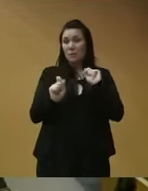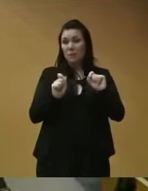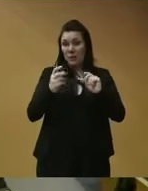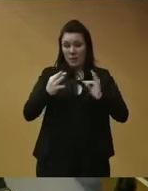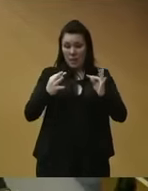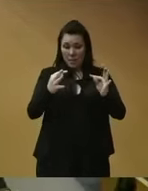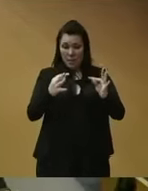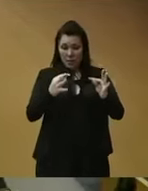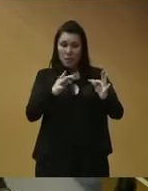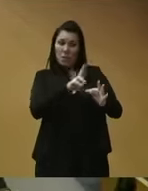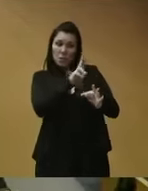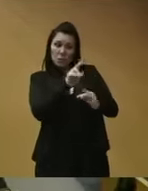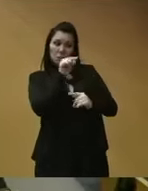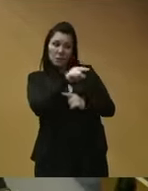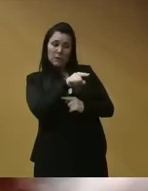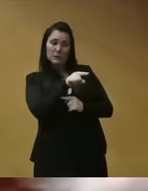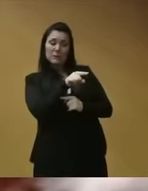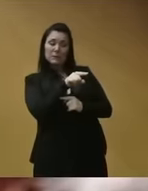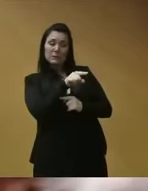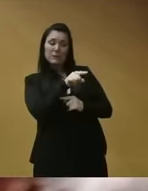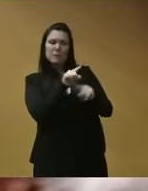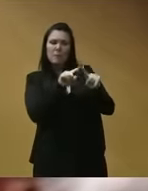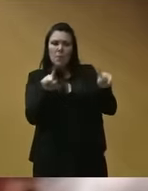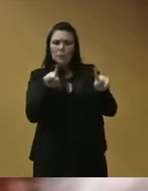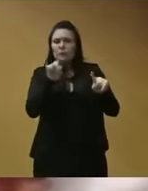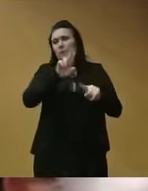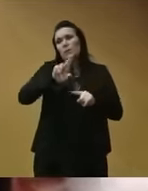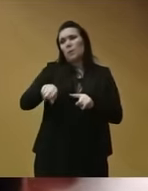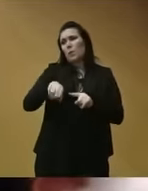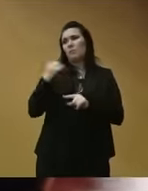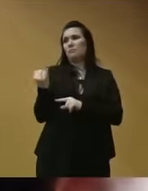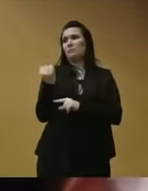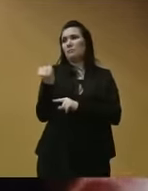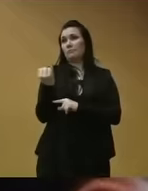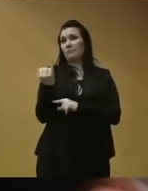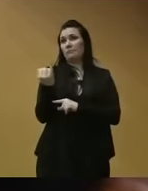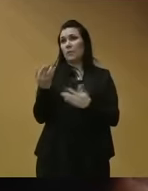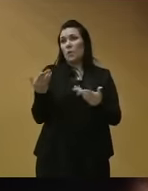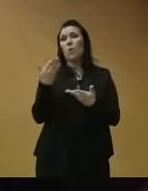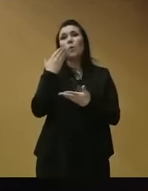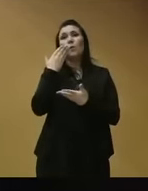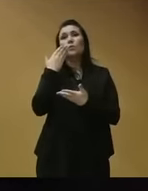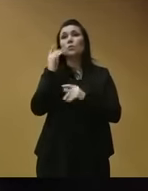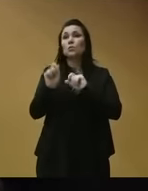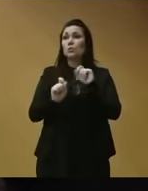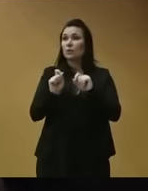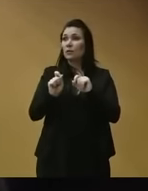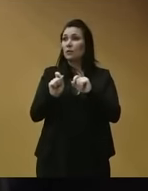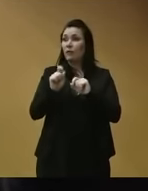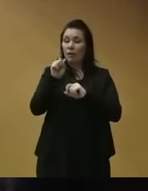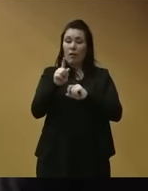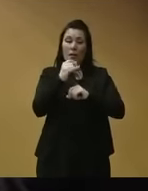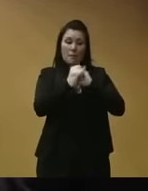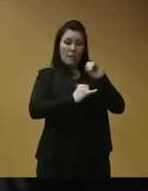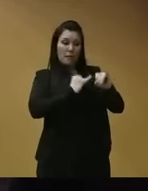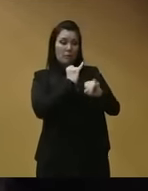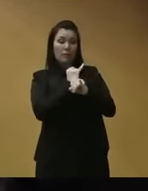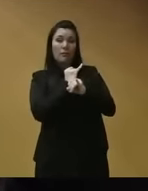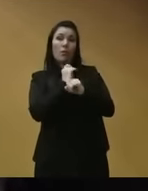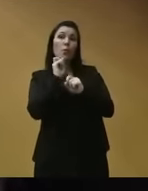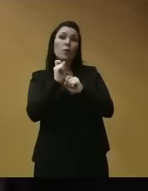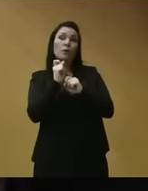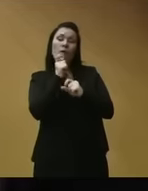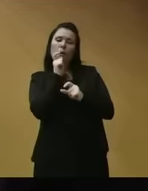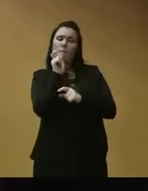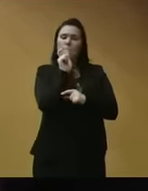Mas a gente precisa falar para ela. Porém, agora ela sabe. Eu falei aqui, foi para a internet. Agora,